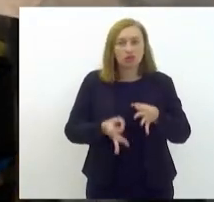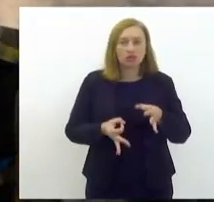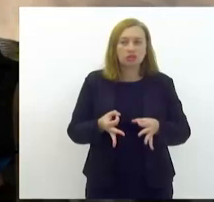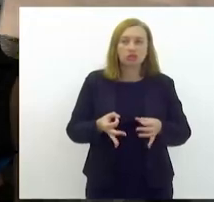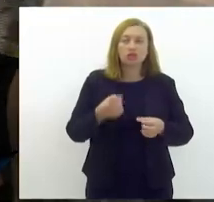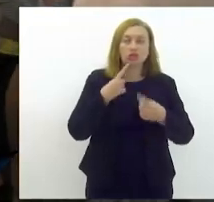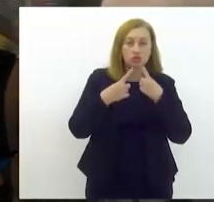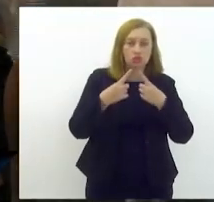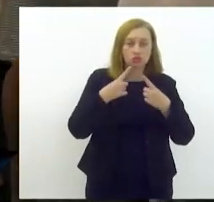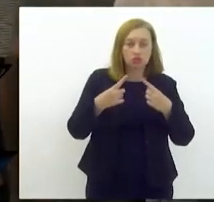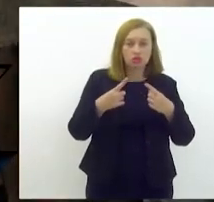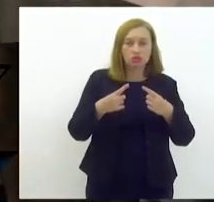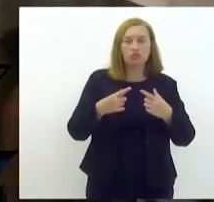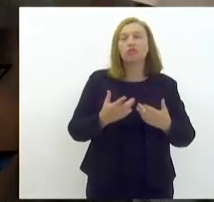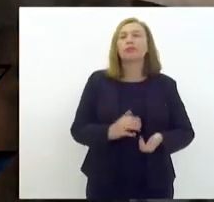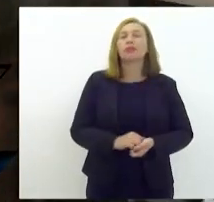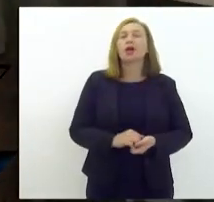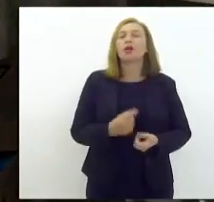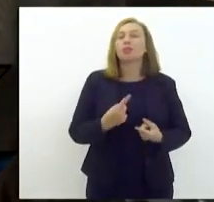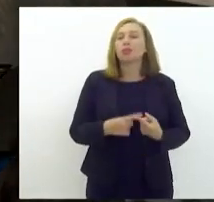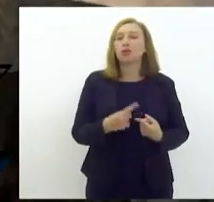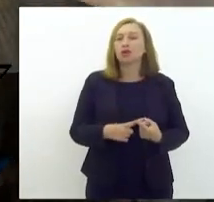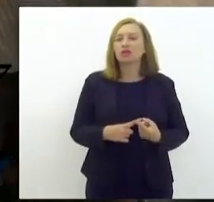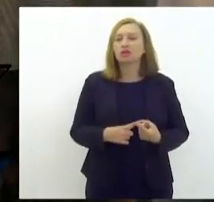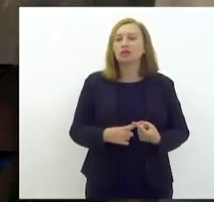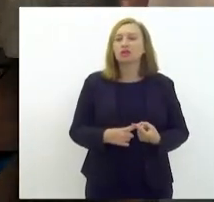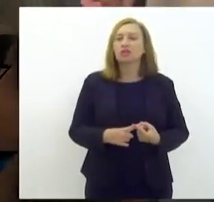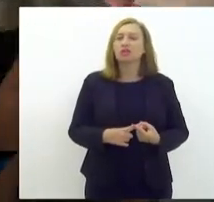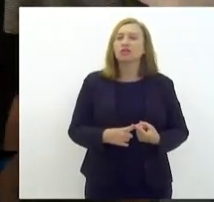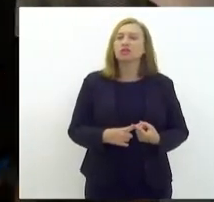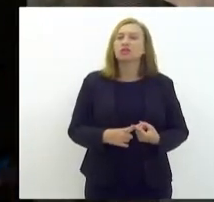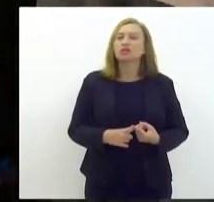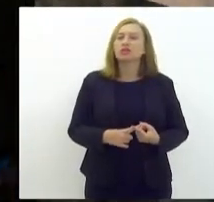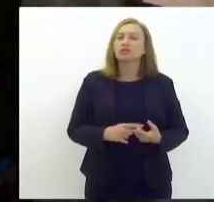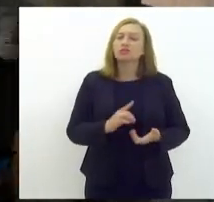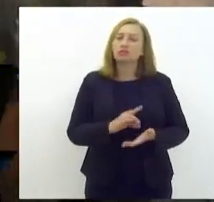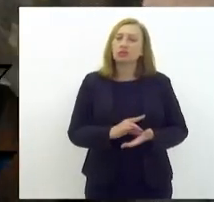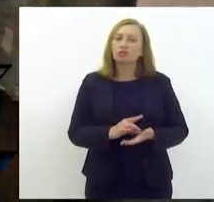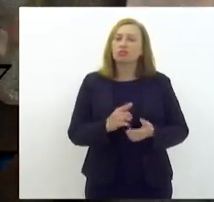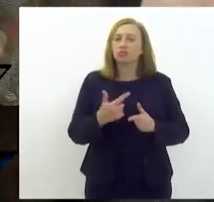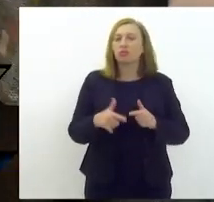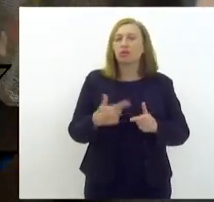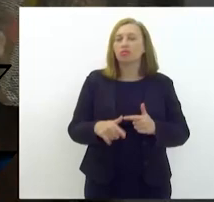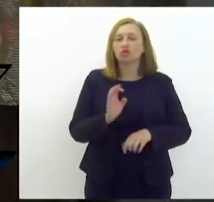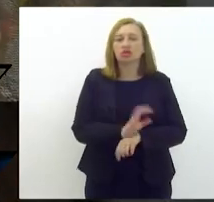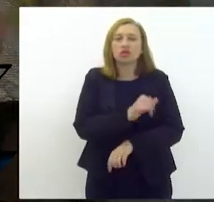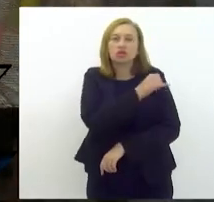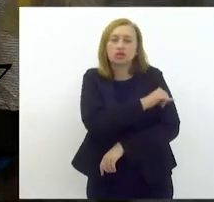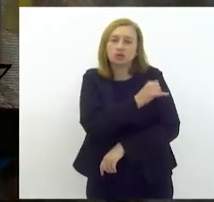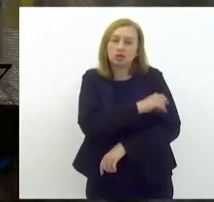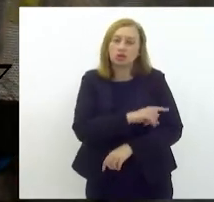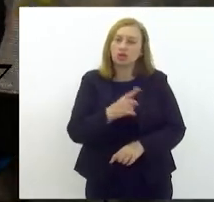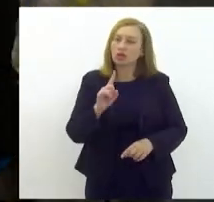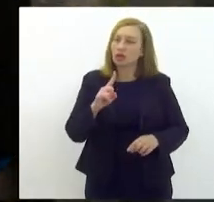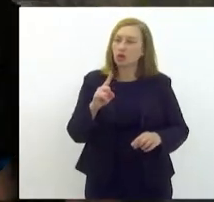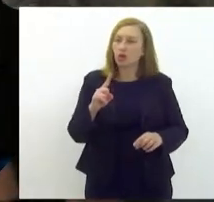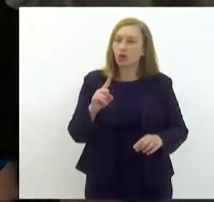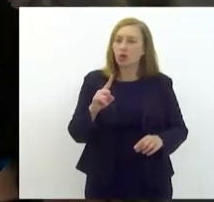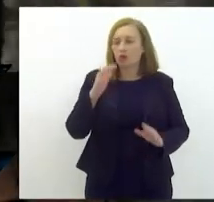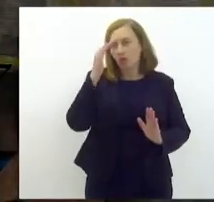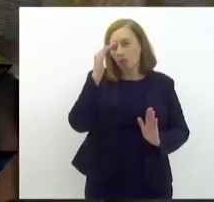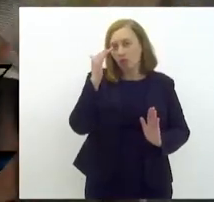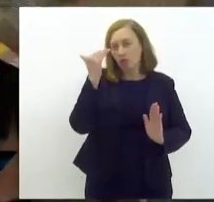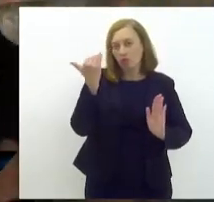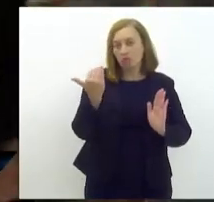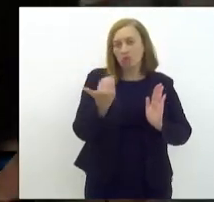esse debate à tona porque a gente realmente tem um impasse no estado do Rio de Janeiro que é o descumprimento do